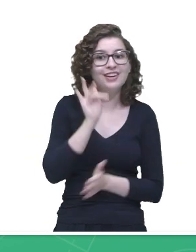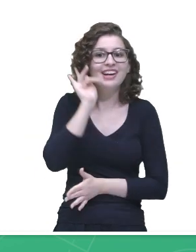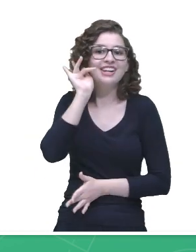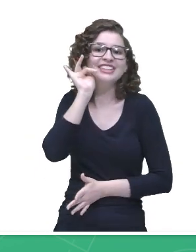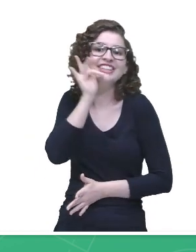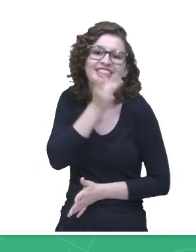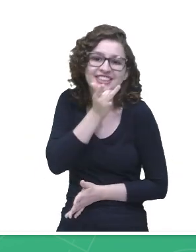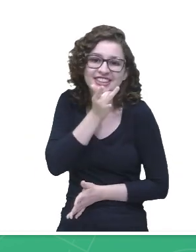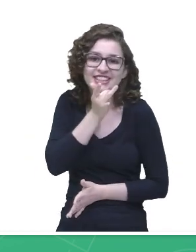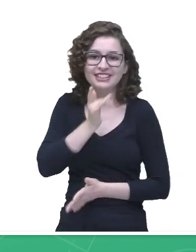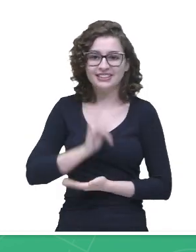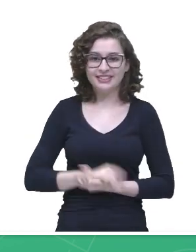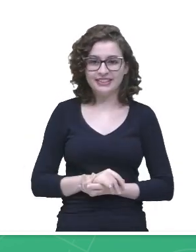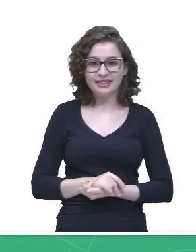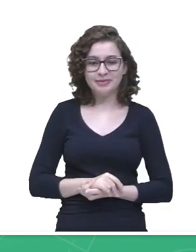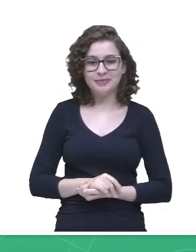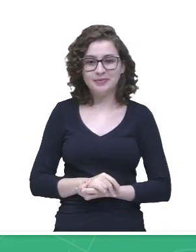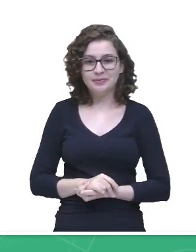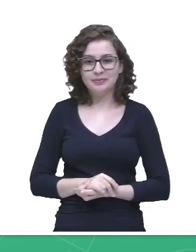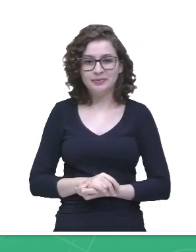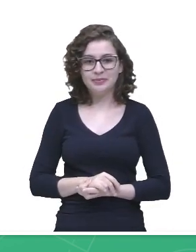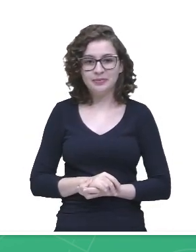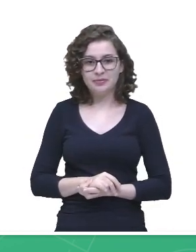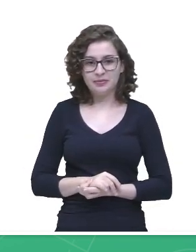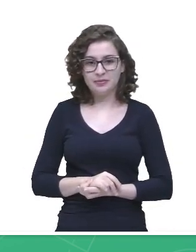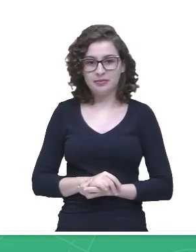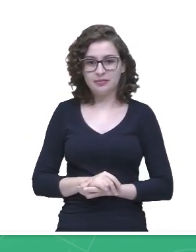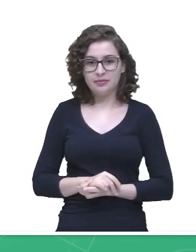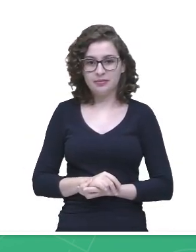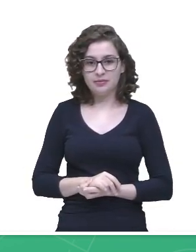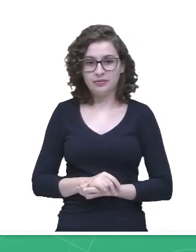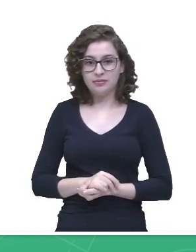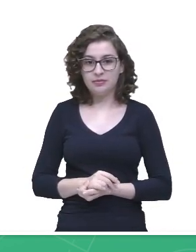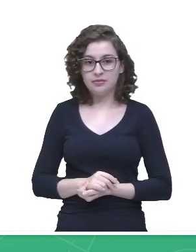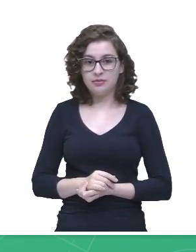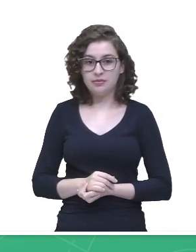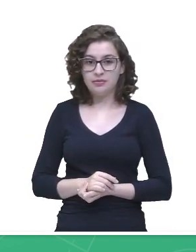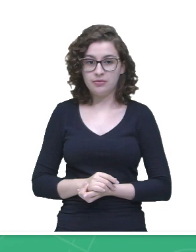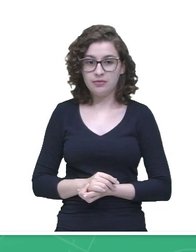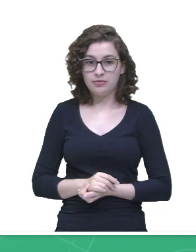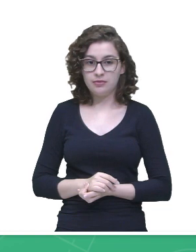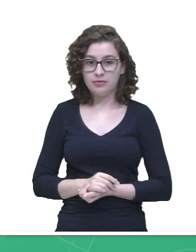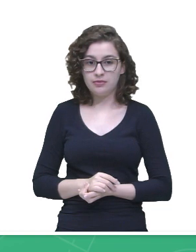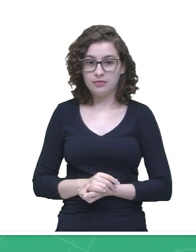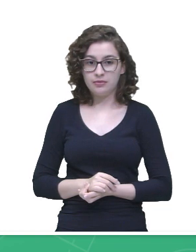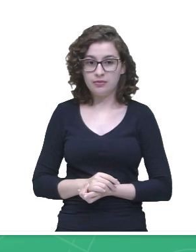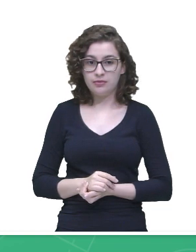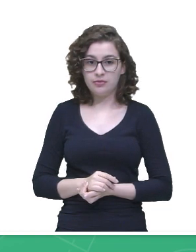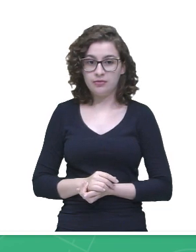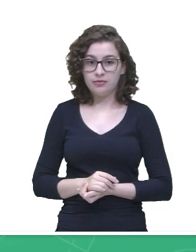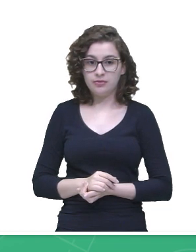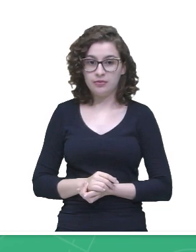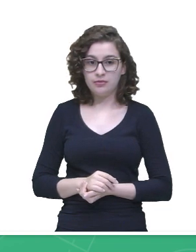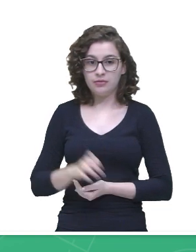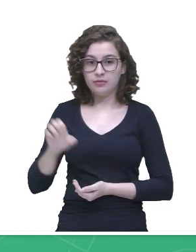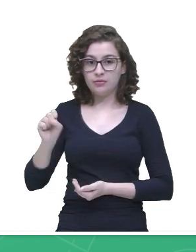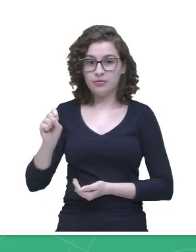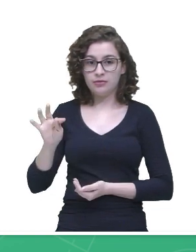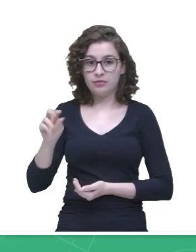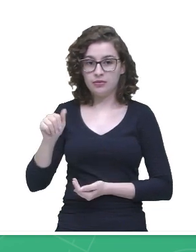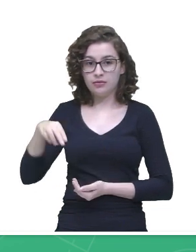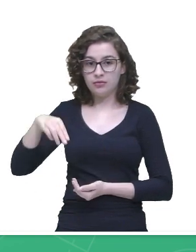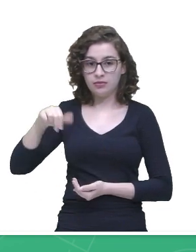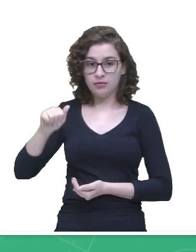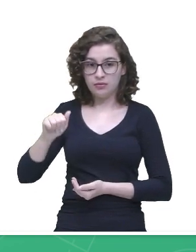Essa palavra aqui no espanhol quer dizer isso, tá? Bom, esta manhã, vocês vão estar atentos também para isso. Nesse